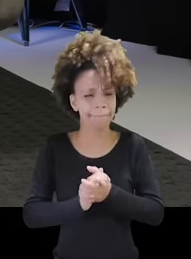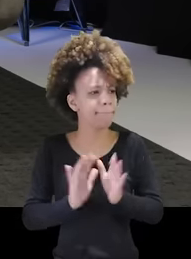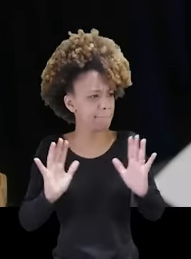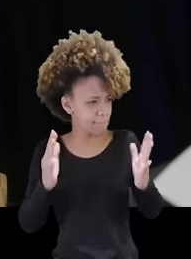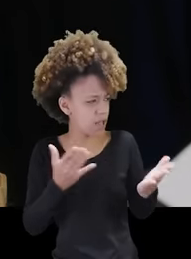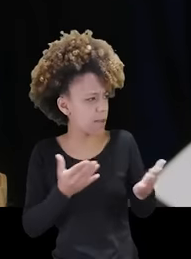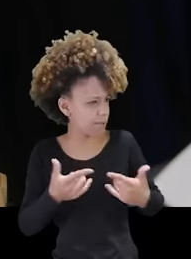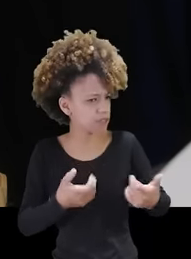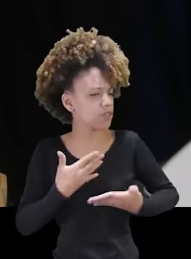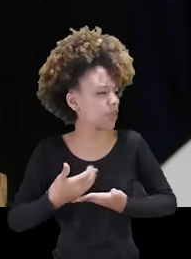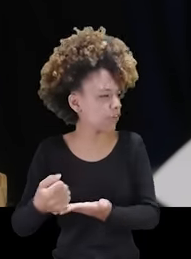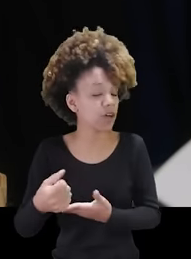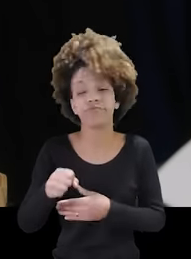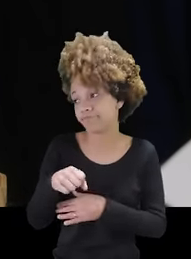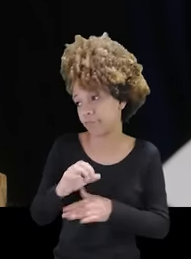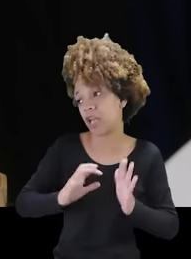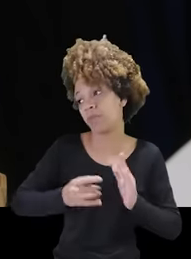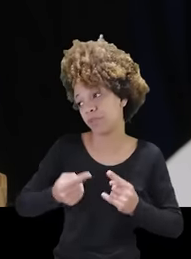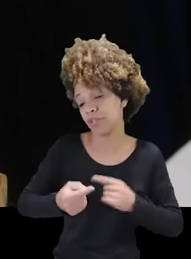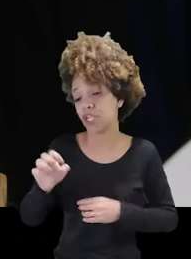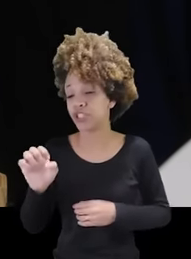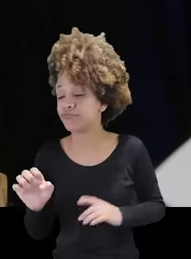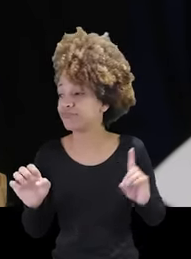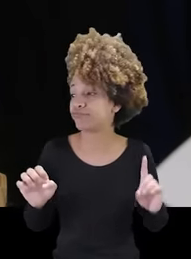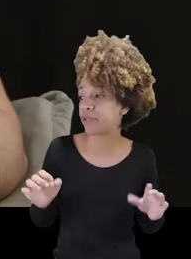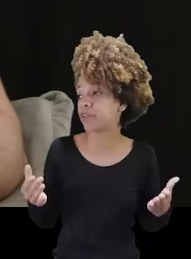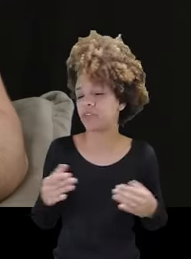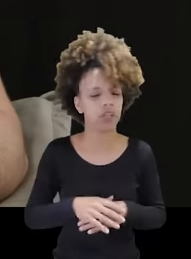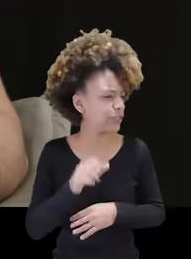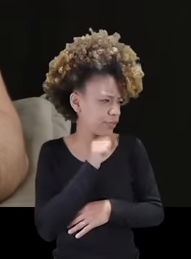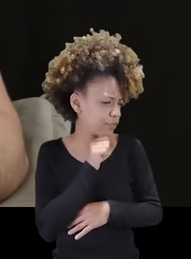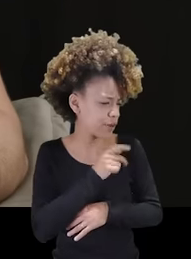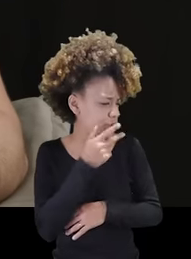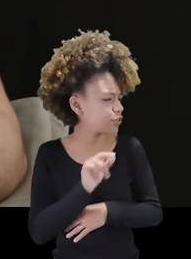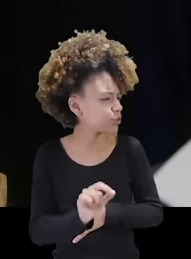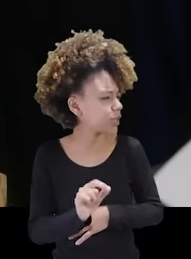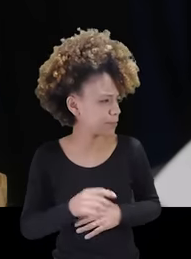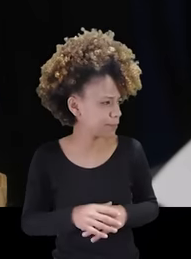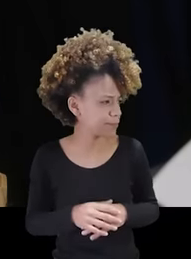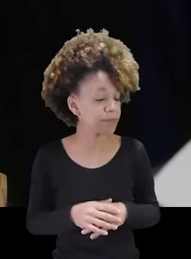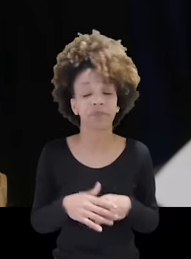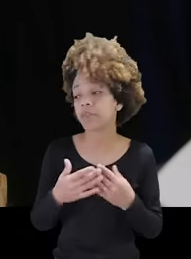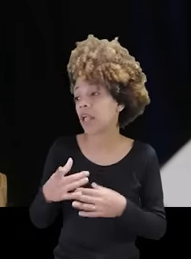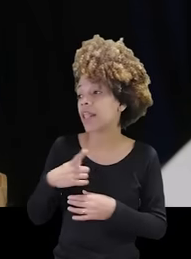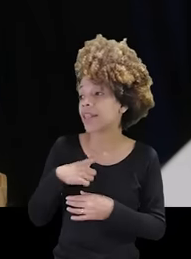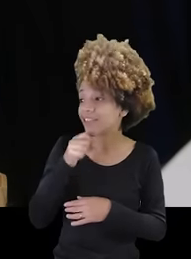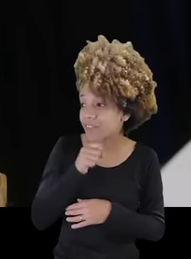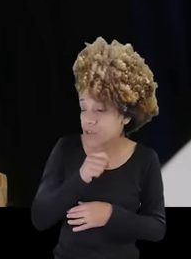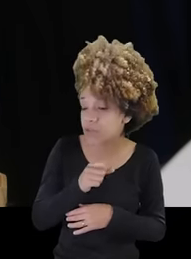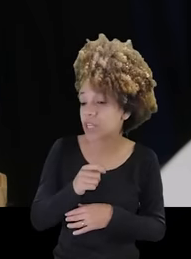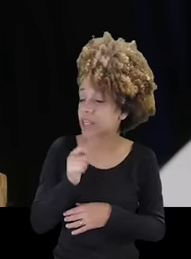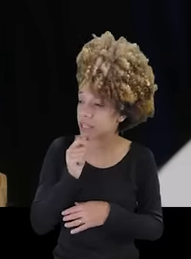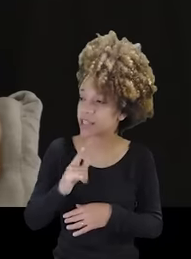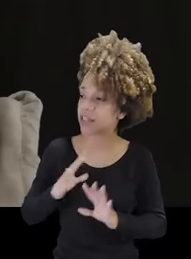vocês salvaram a gente aí a questão política de quem é de direita o que que eles acham disso então os velhos tem gente que ainda